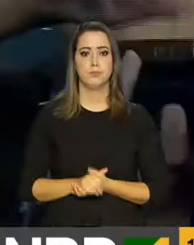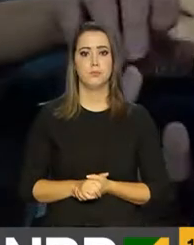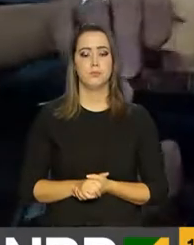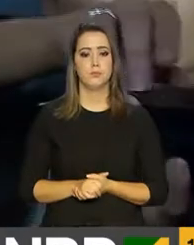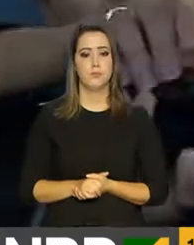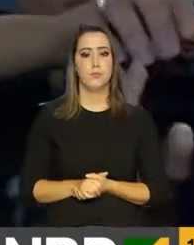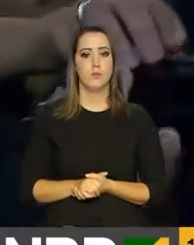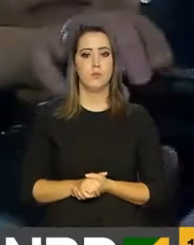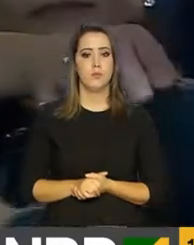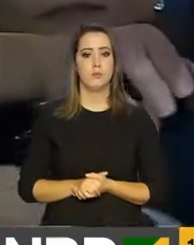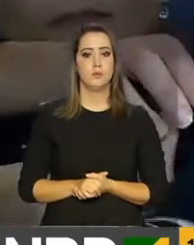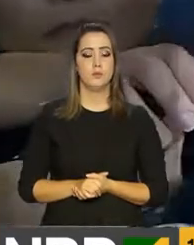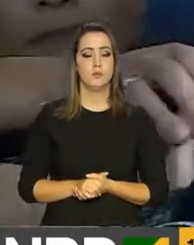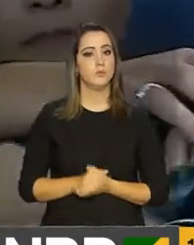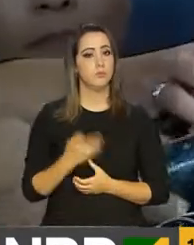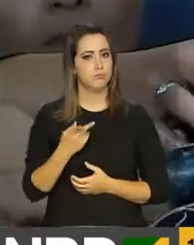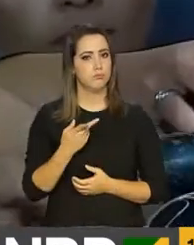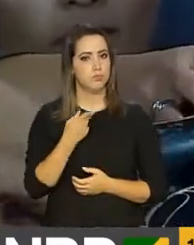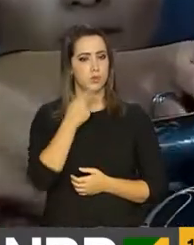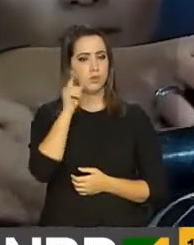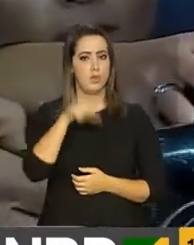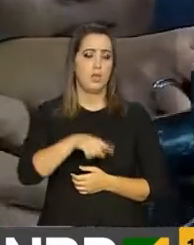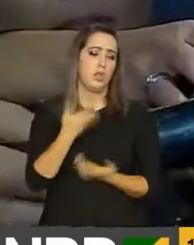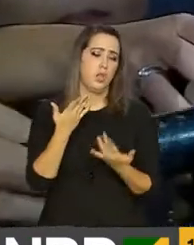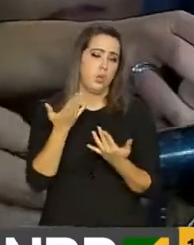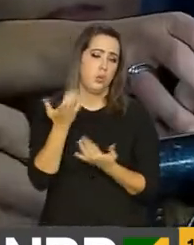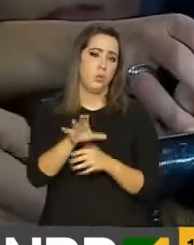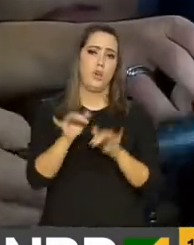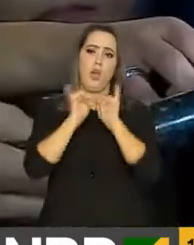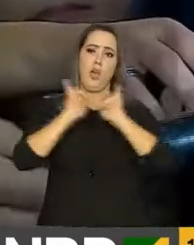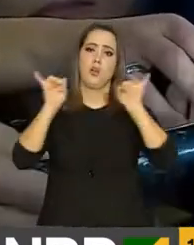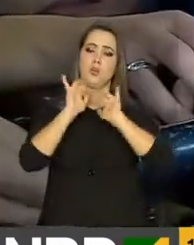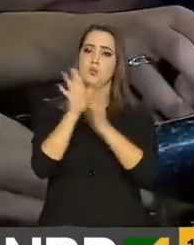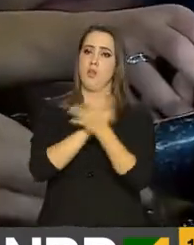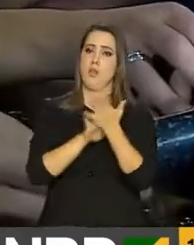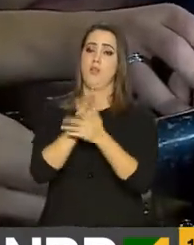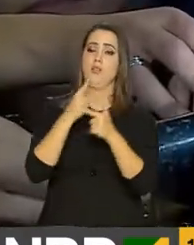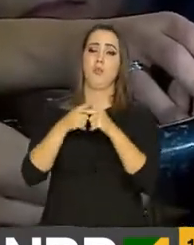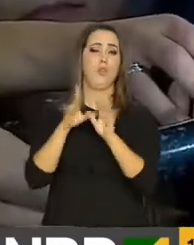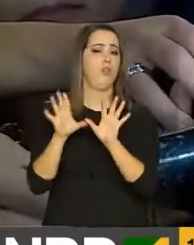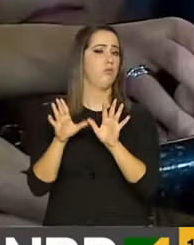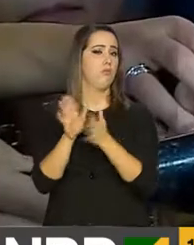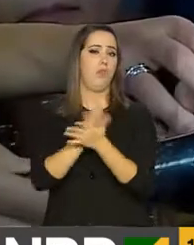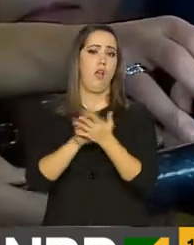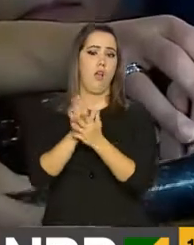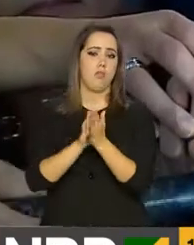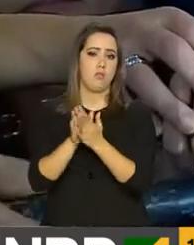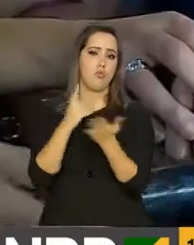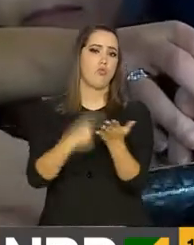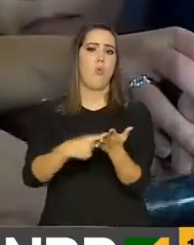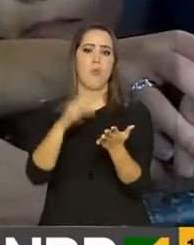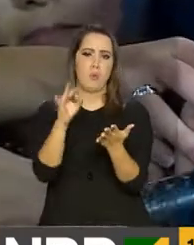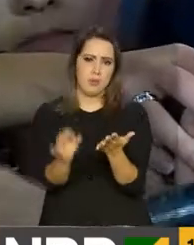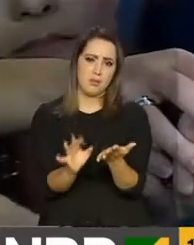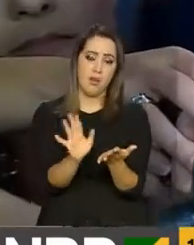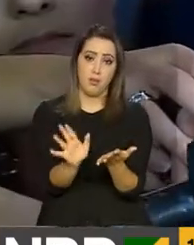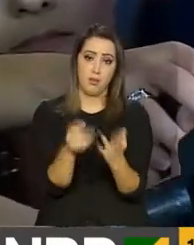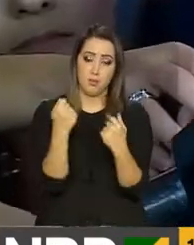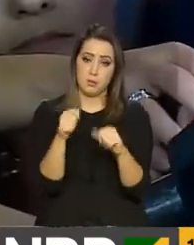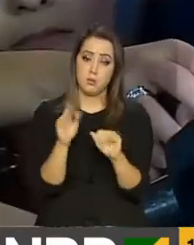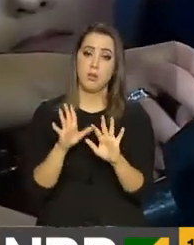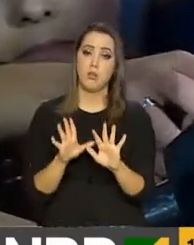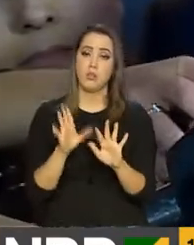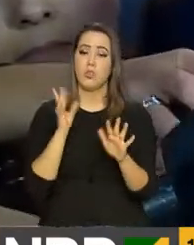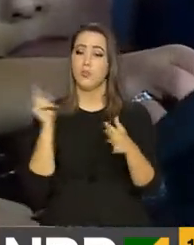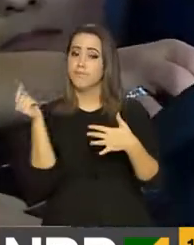nesse momento? Olha, aqui neste momento não quero anunciar nada porque não se fechou nenhum acordo. Nós temos alguns pontos